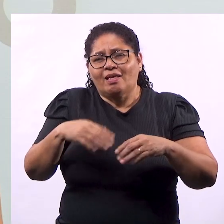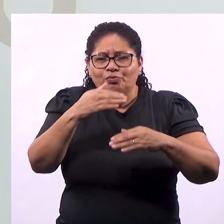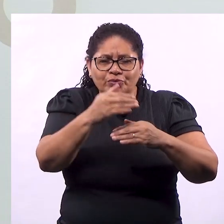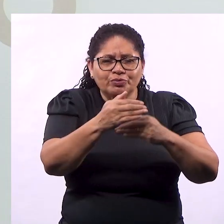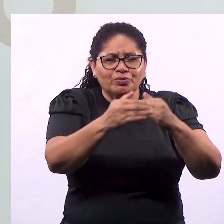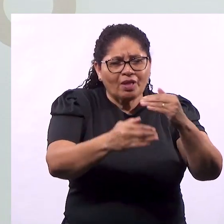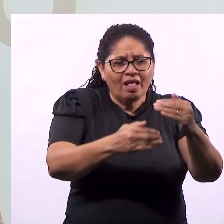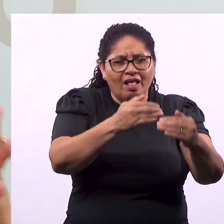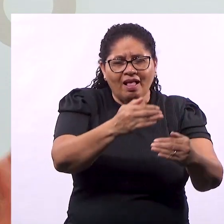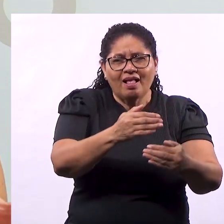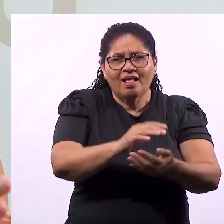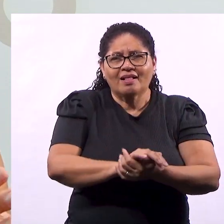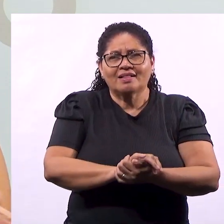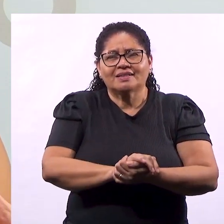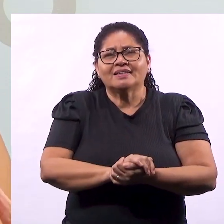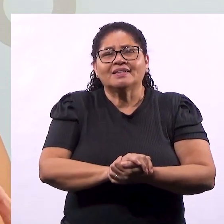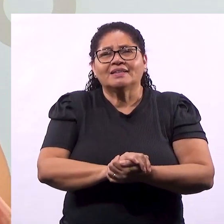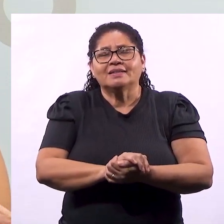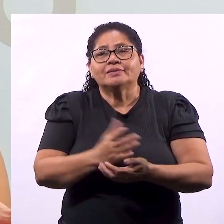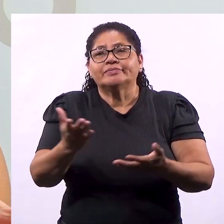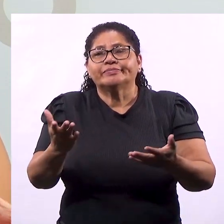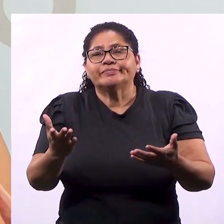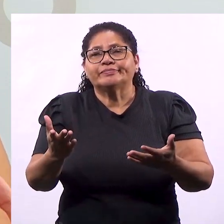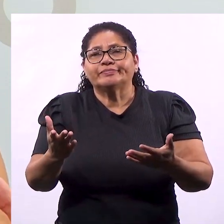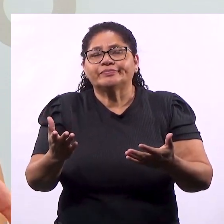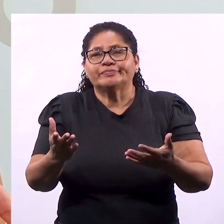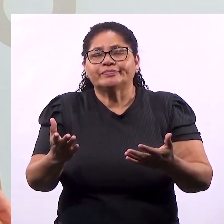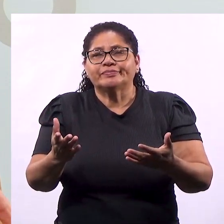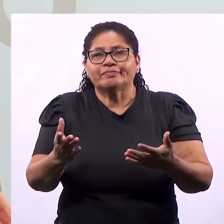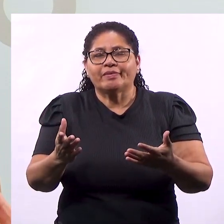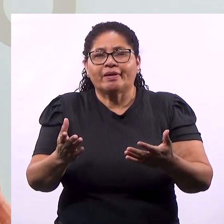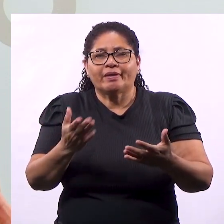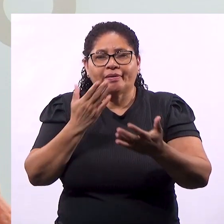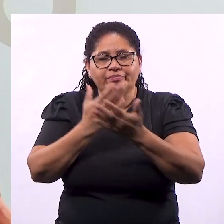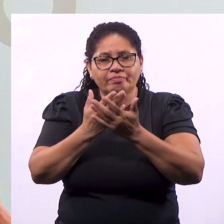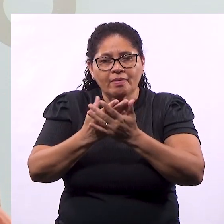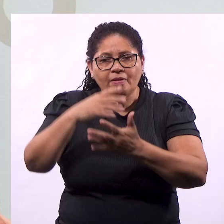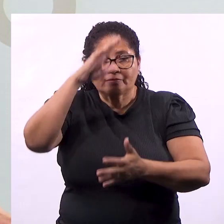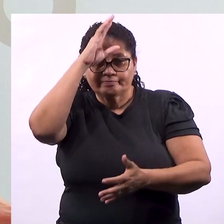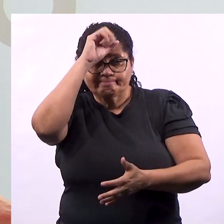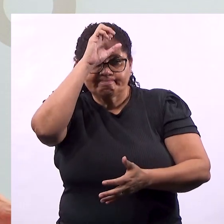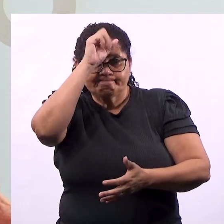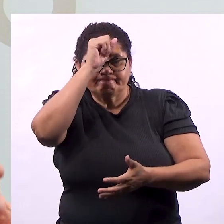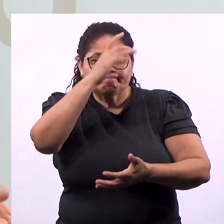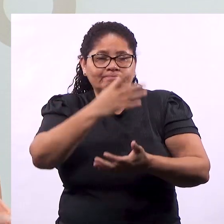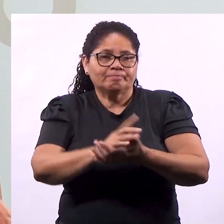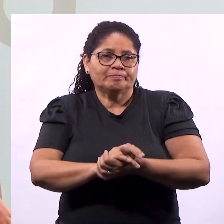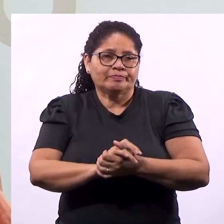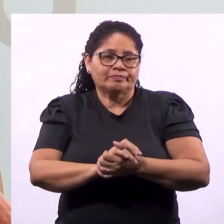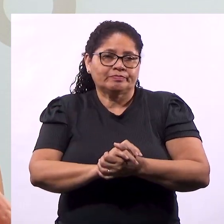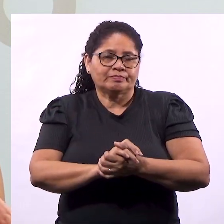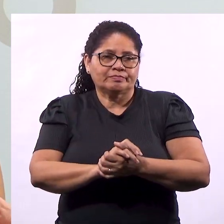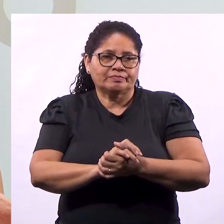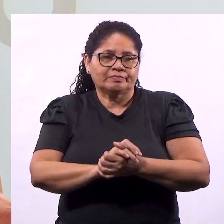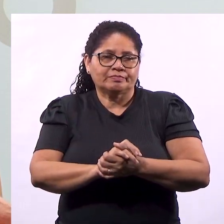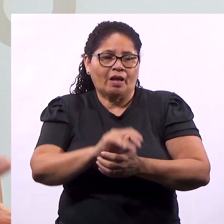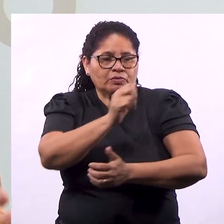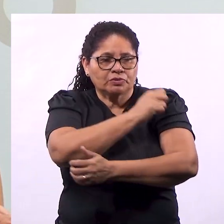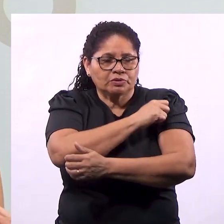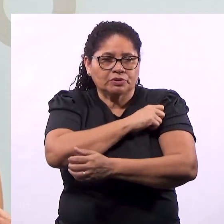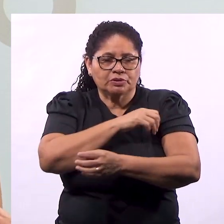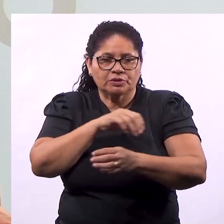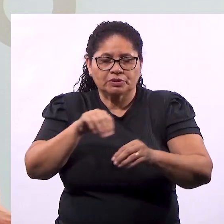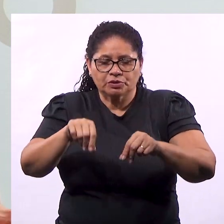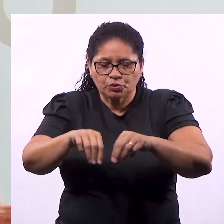esse processo na na jornada ali da aprendizagem dos alunos você vai colocar os alunos para